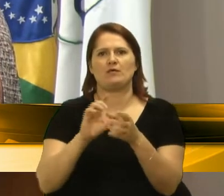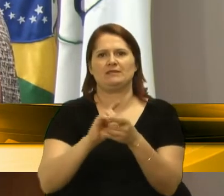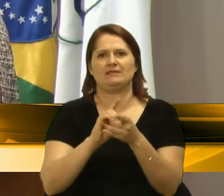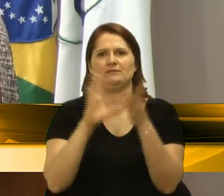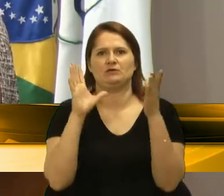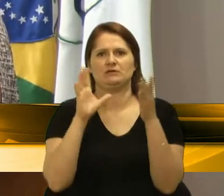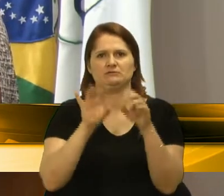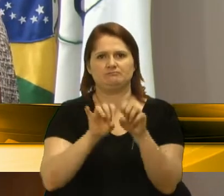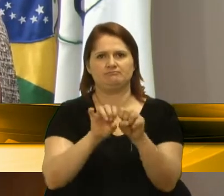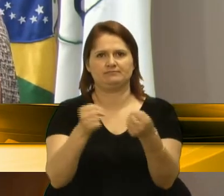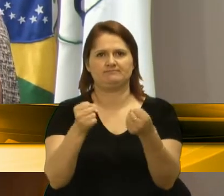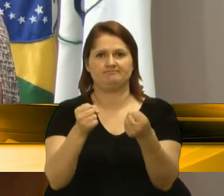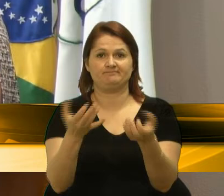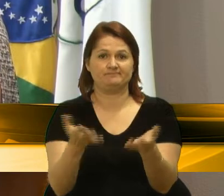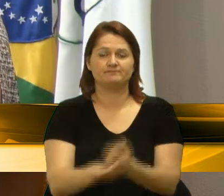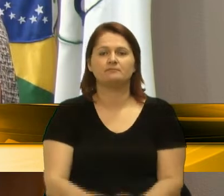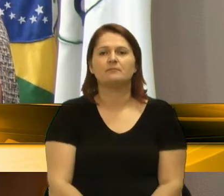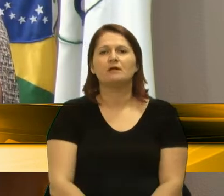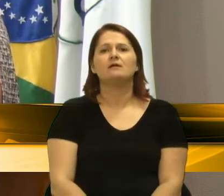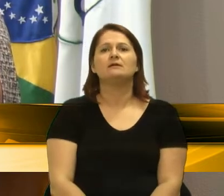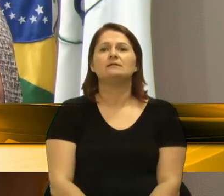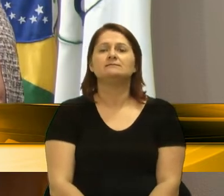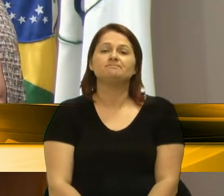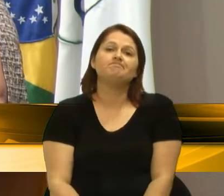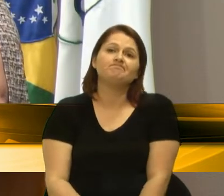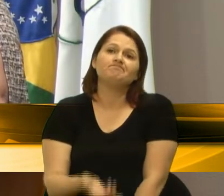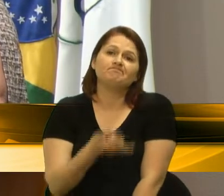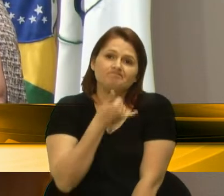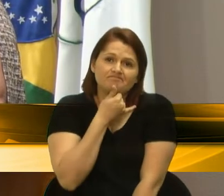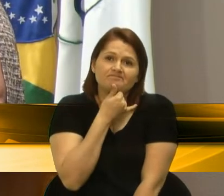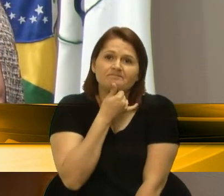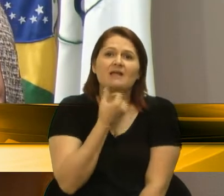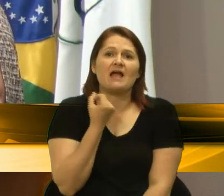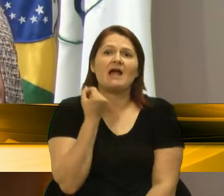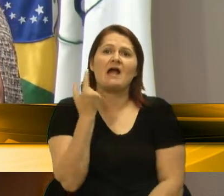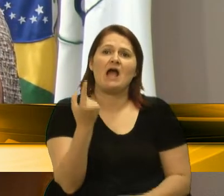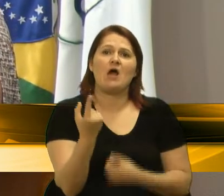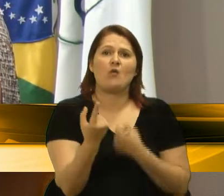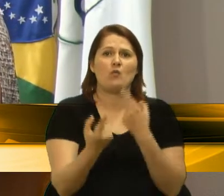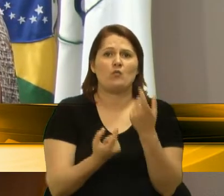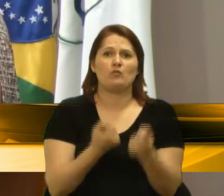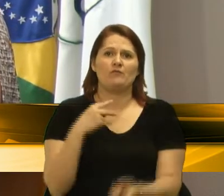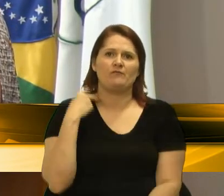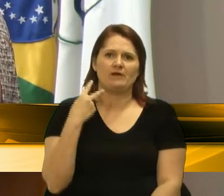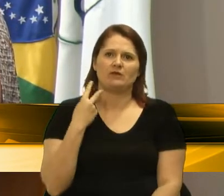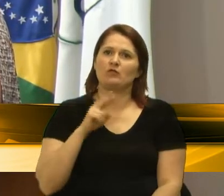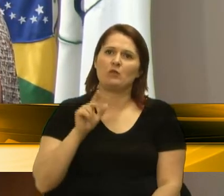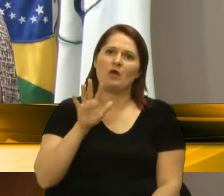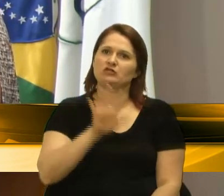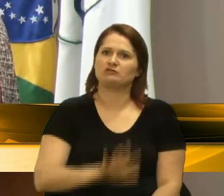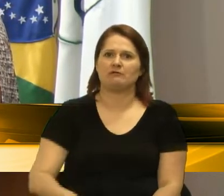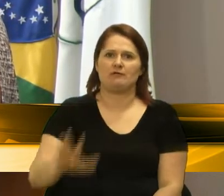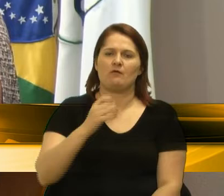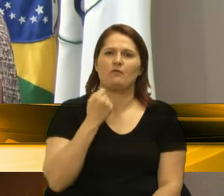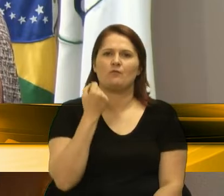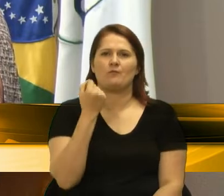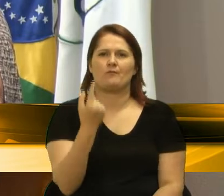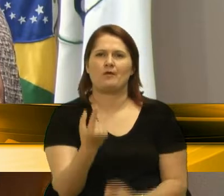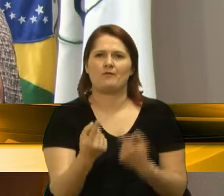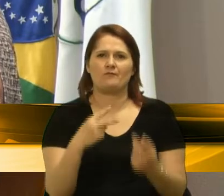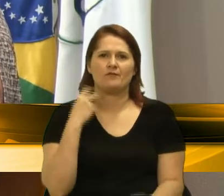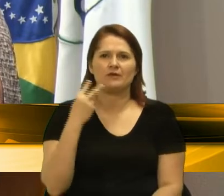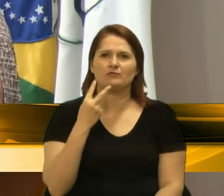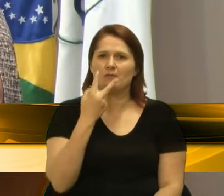Lamentavelmente, por alguns vereadores, não generalizando, não foi dada a importância que deveria